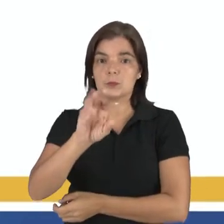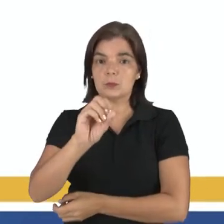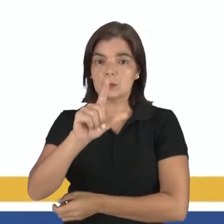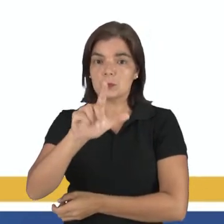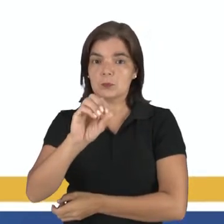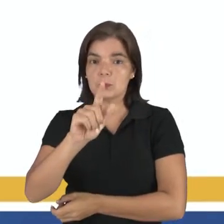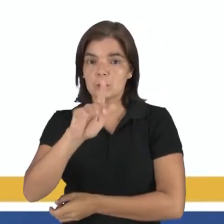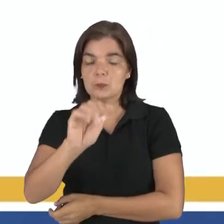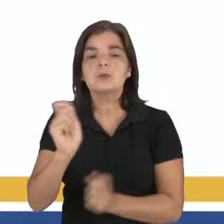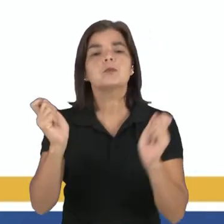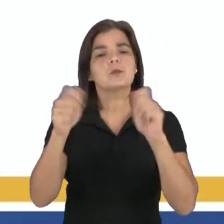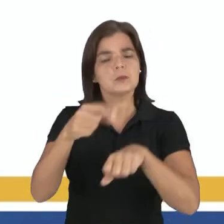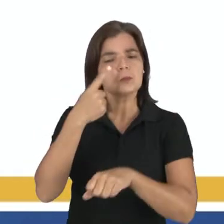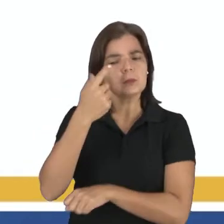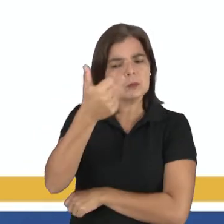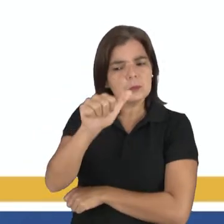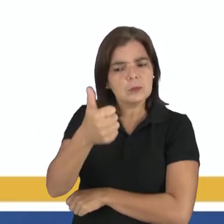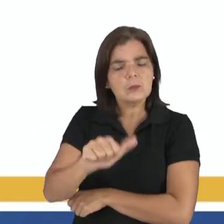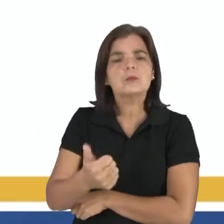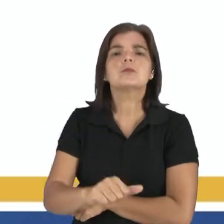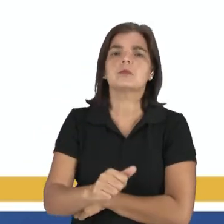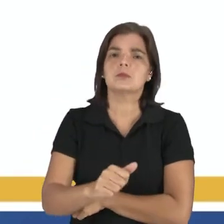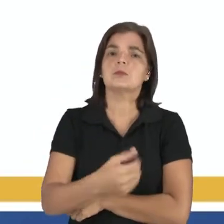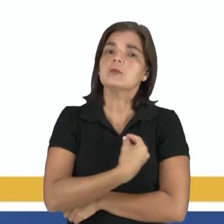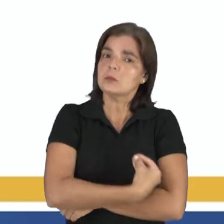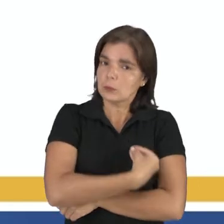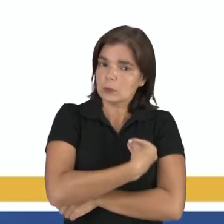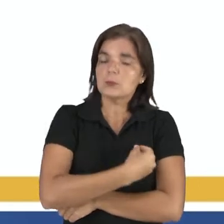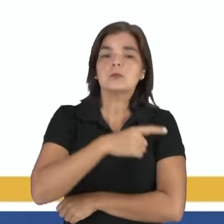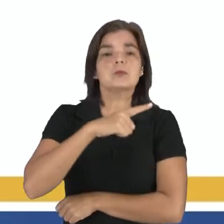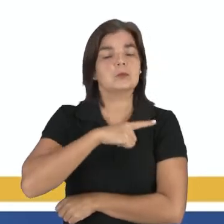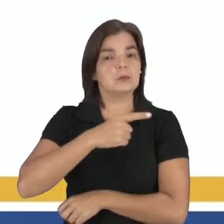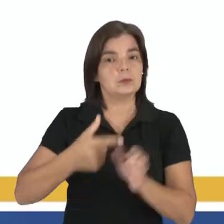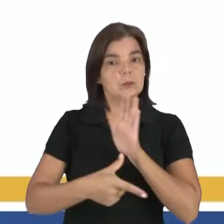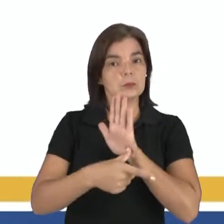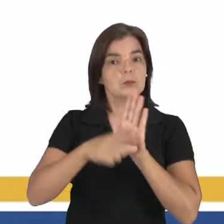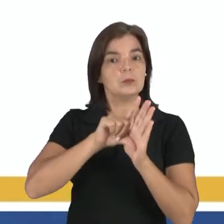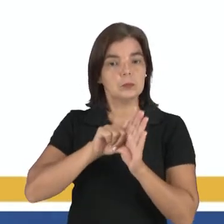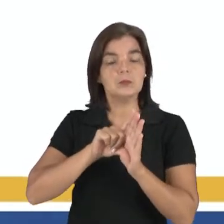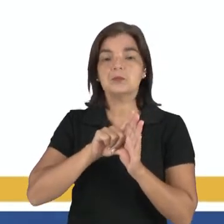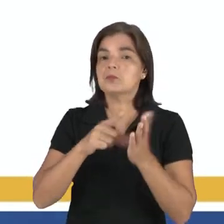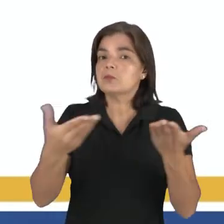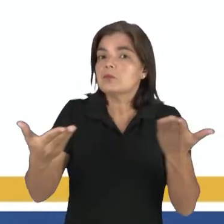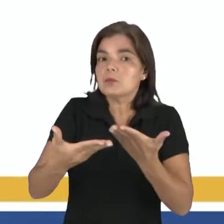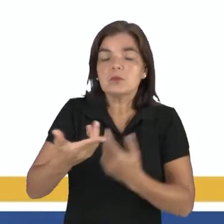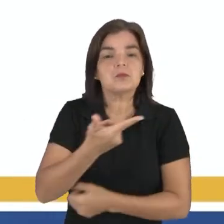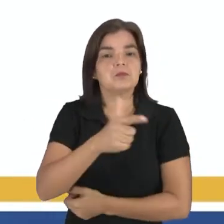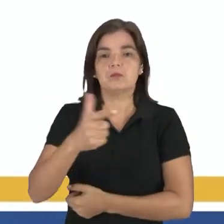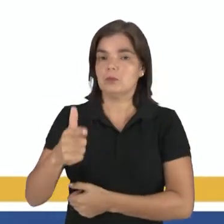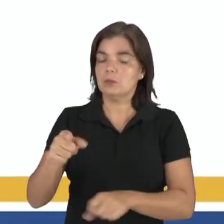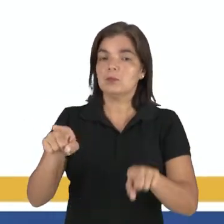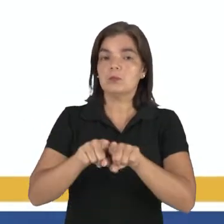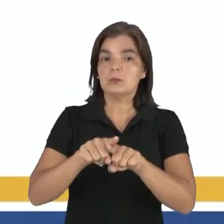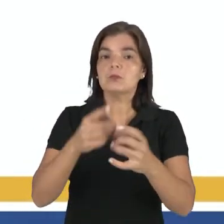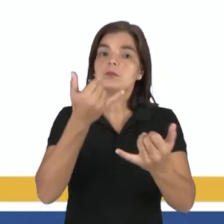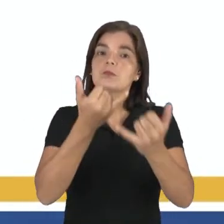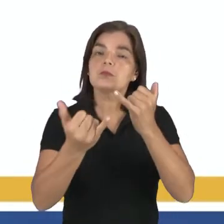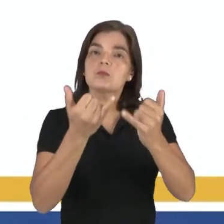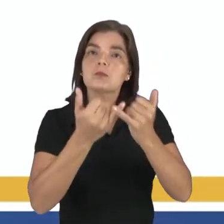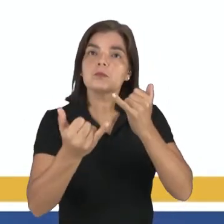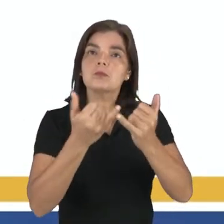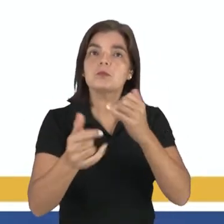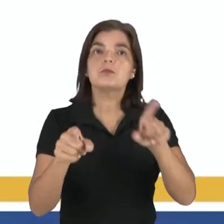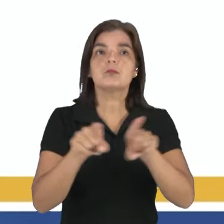possível analisar, mostrar formas de vida que existiam antes e que hoje não existem mais e que se assemelham